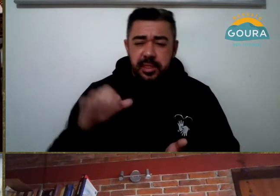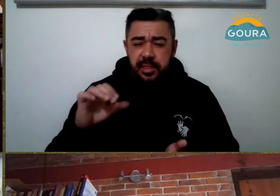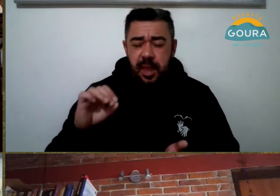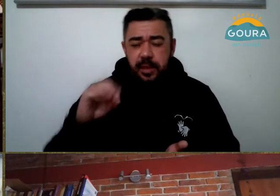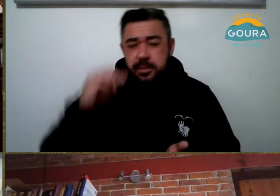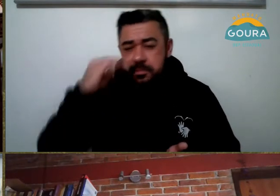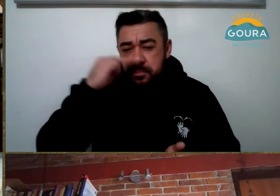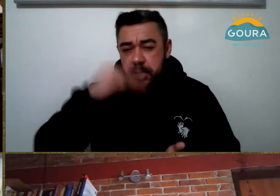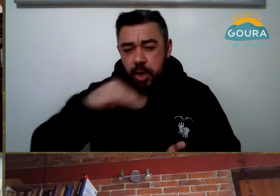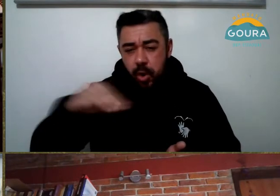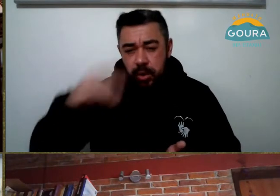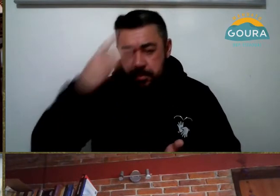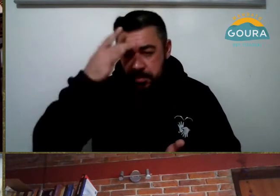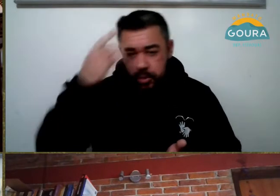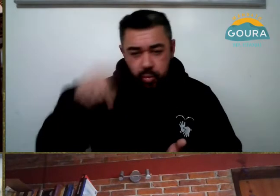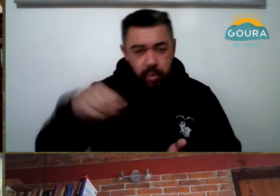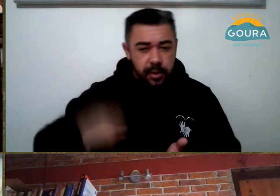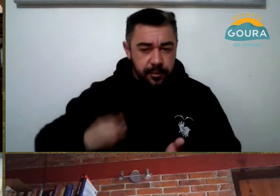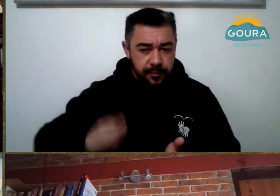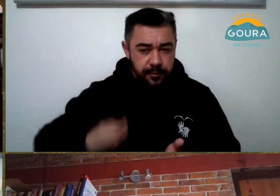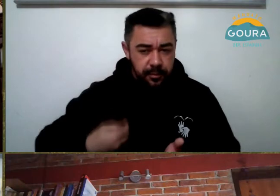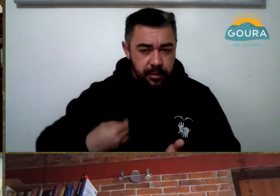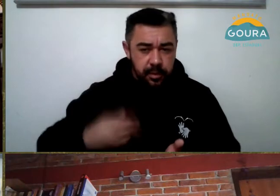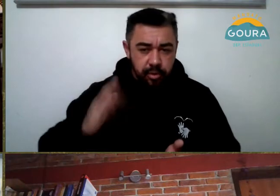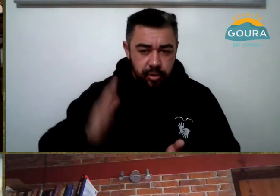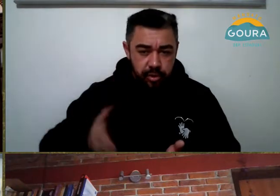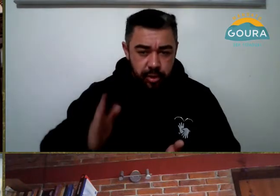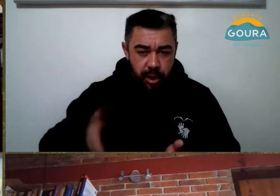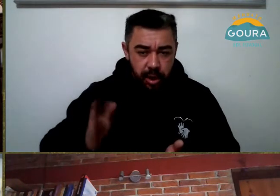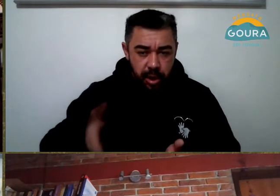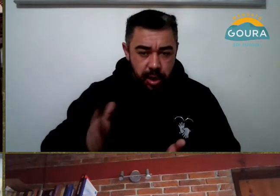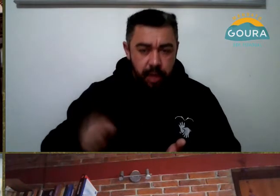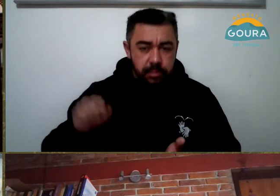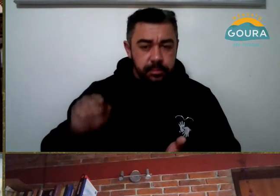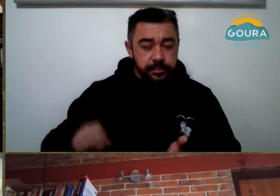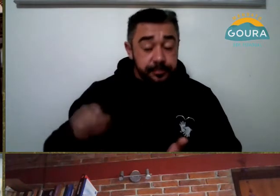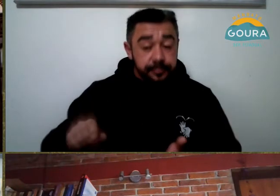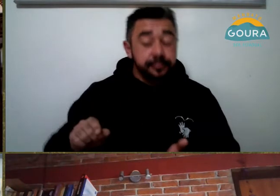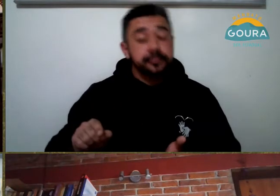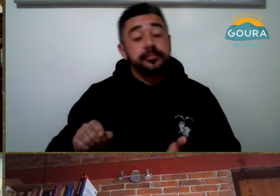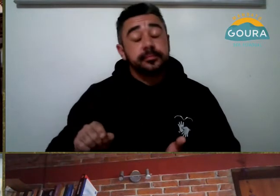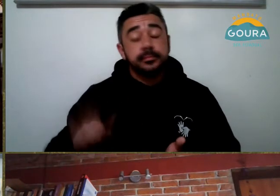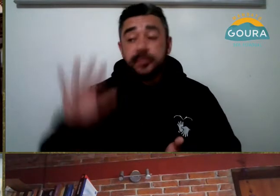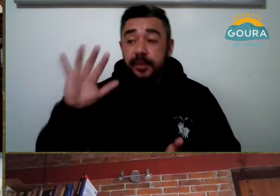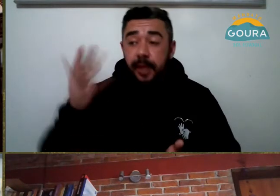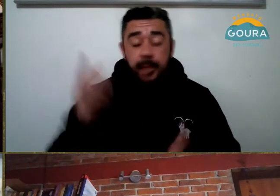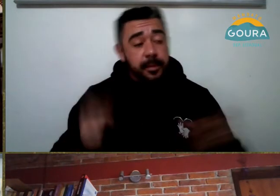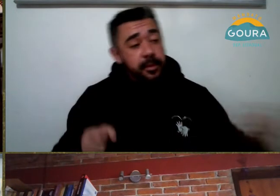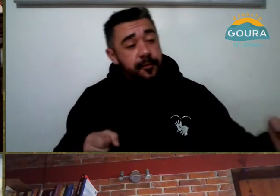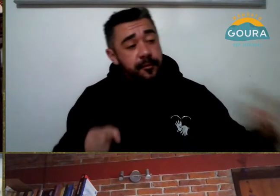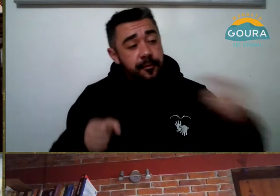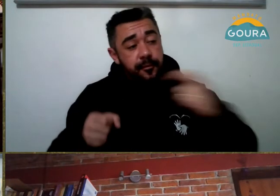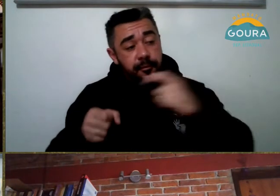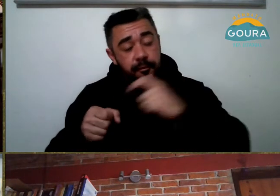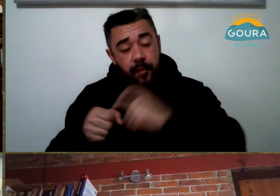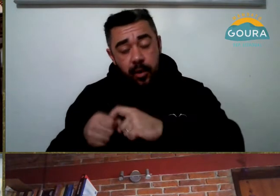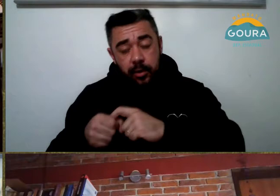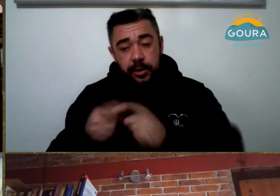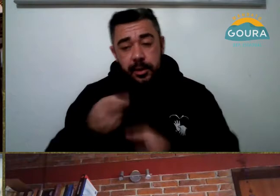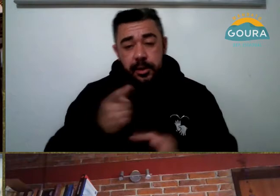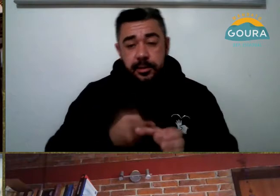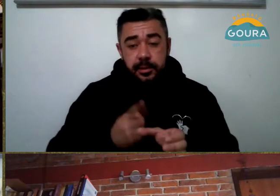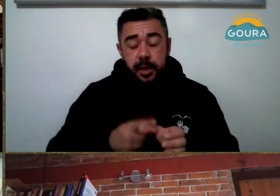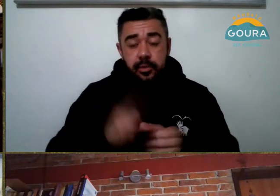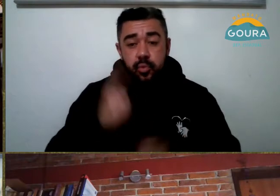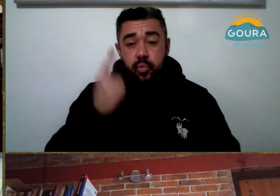habitantes, relativamente estáveis desde essa altura, e de repente regressam à metrópole 1 milhão de